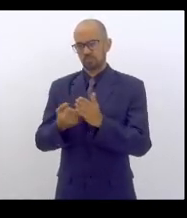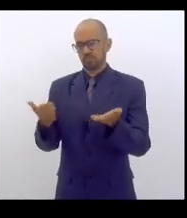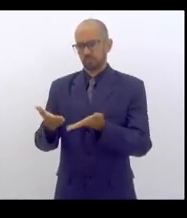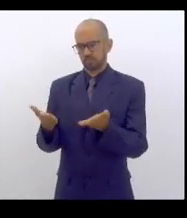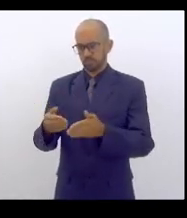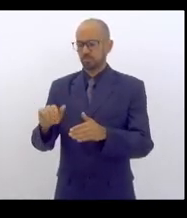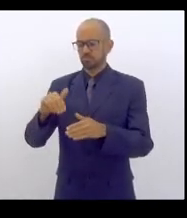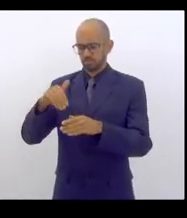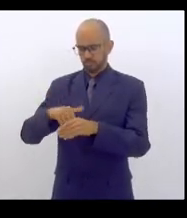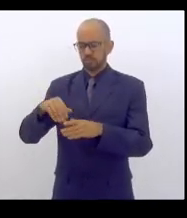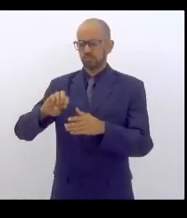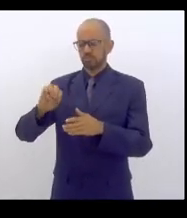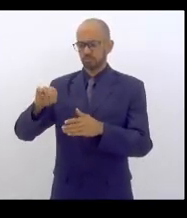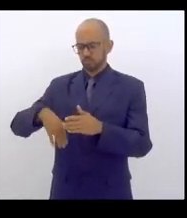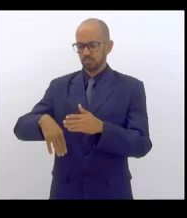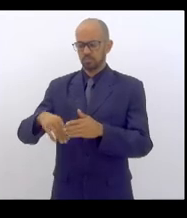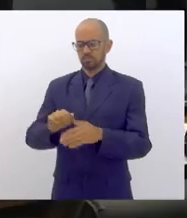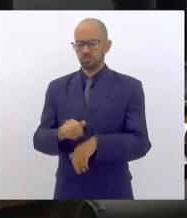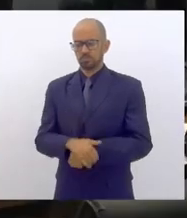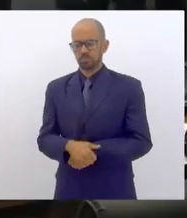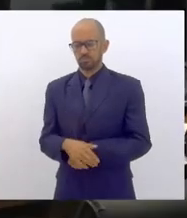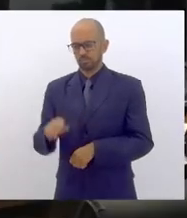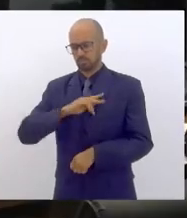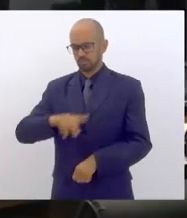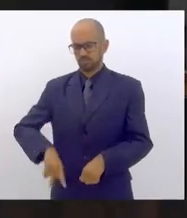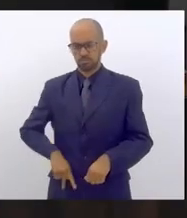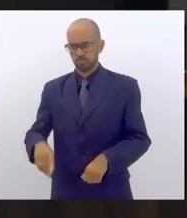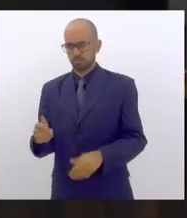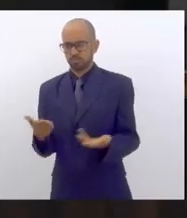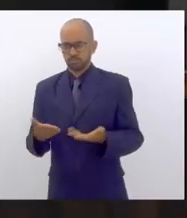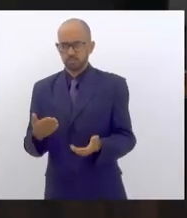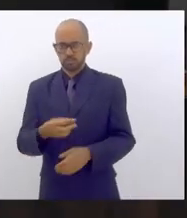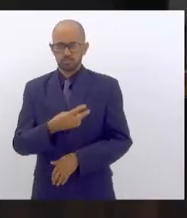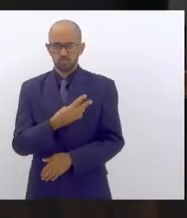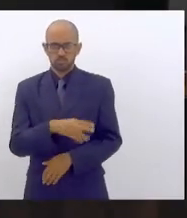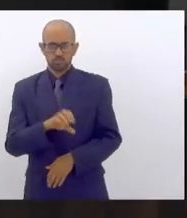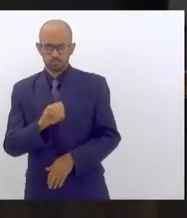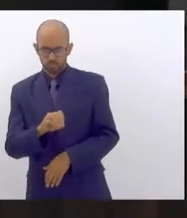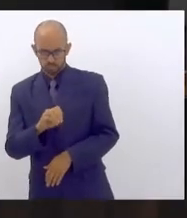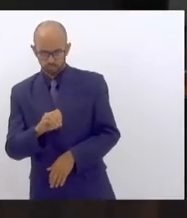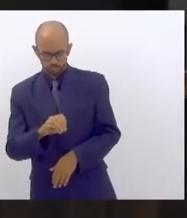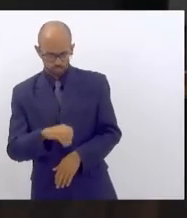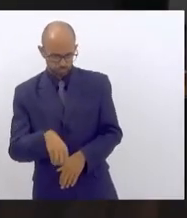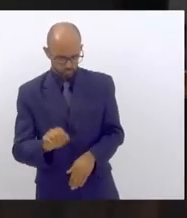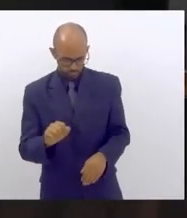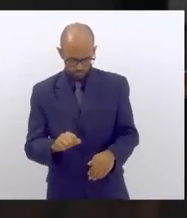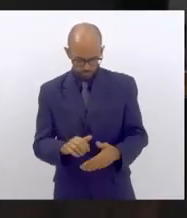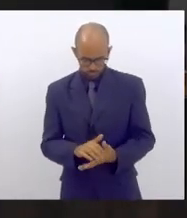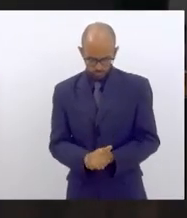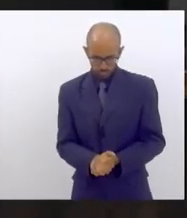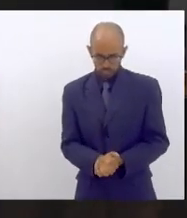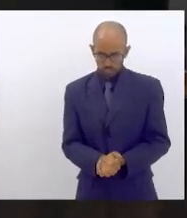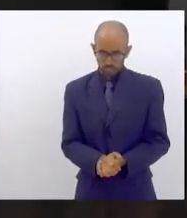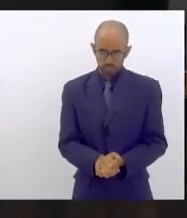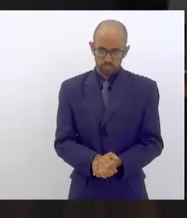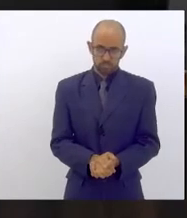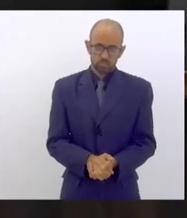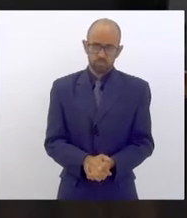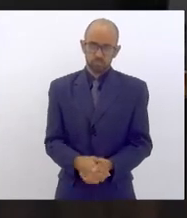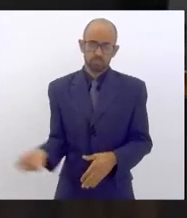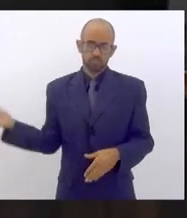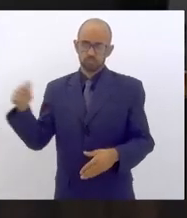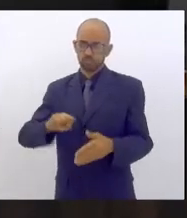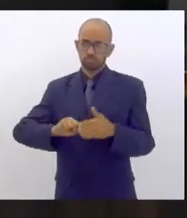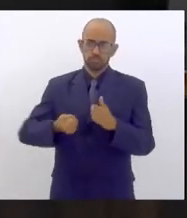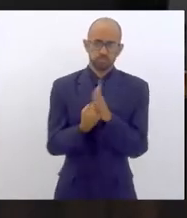pela derrubada do veto, senhor presidente. Ok, agora vamos ao 30º da pauta. Veto total aposto ao